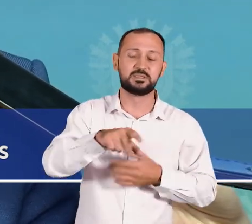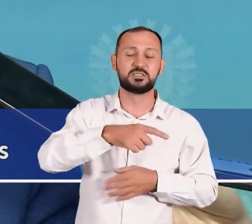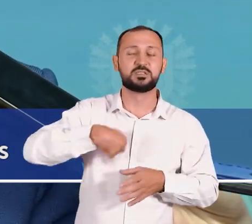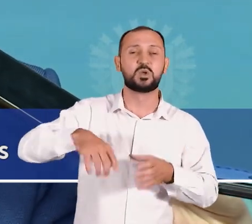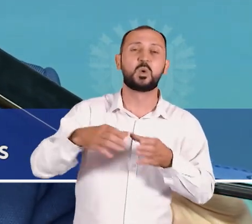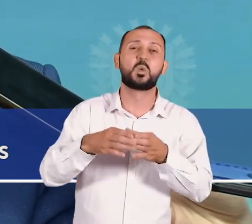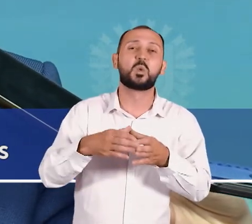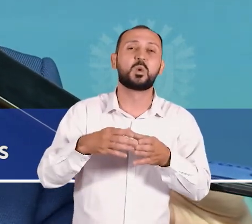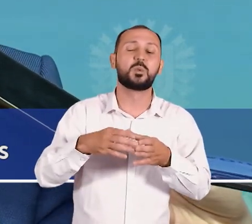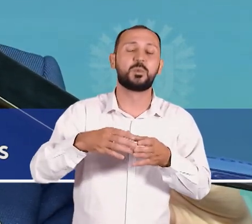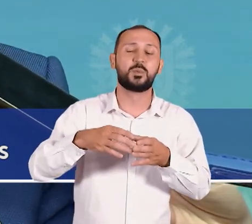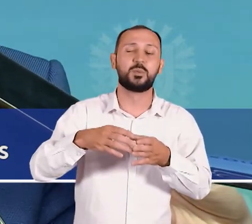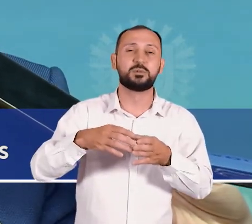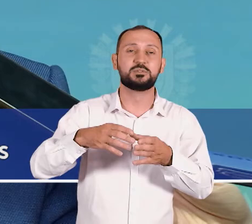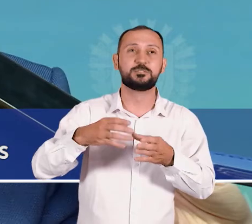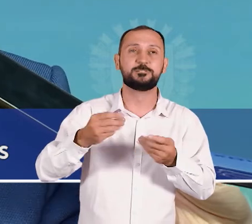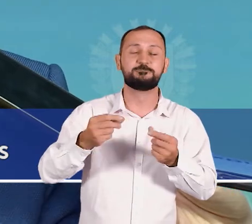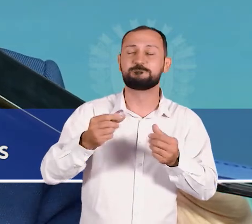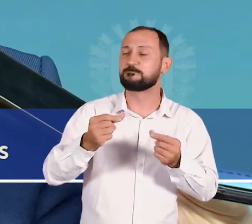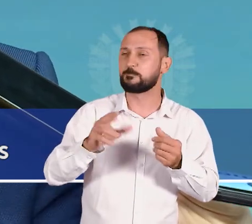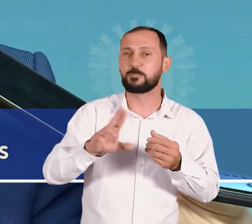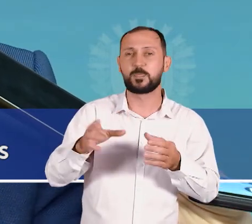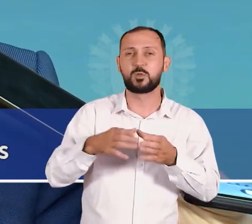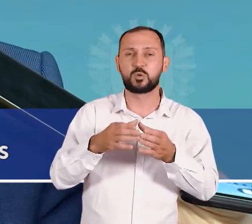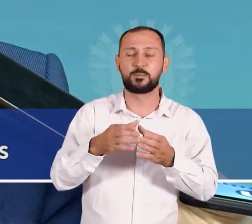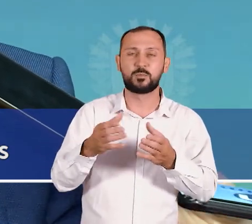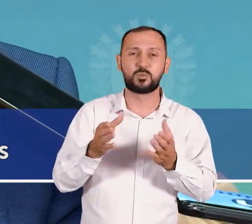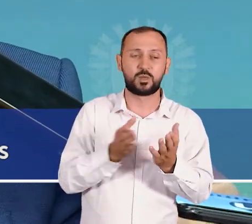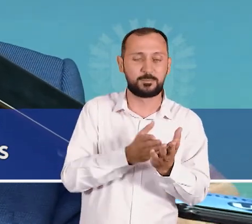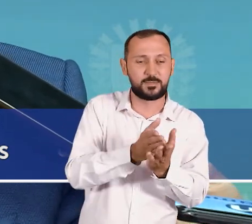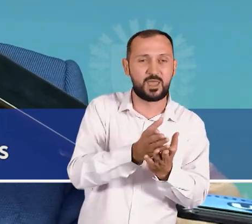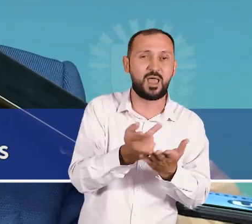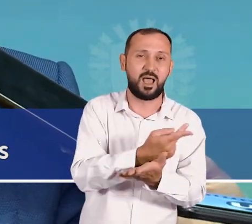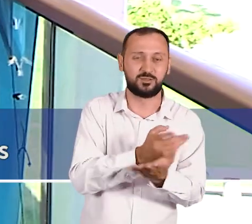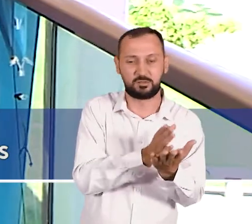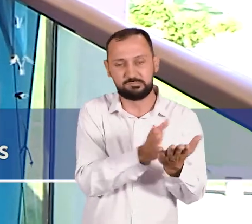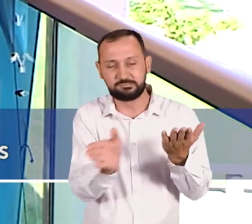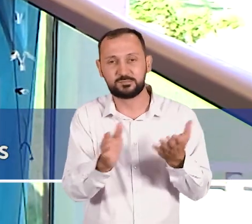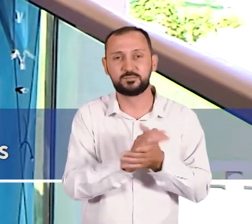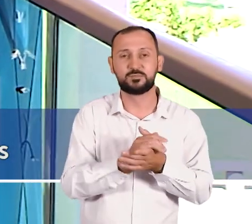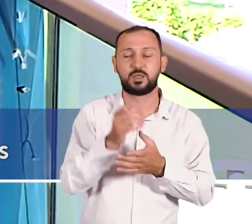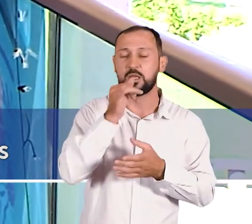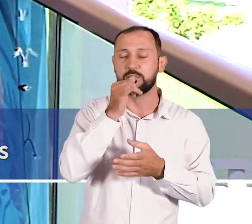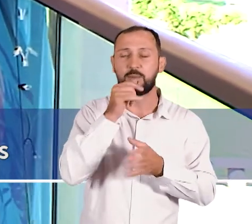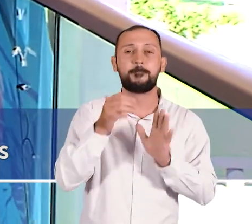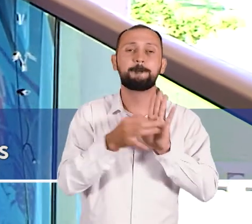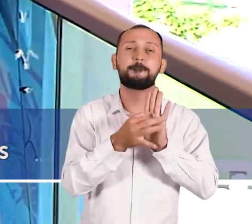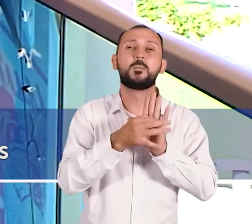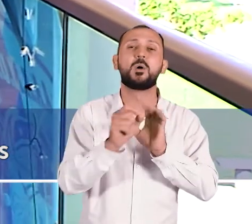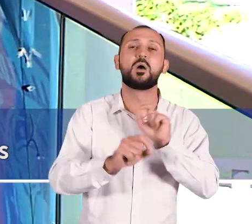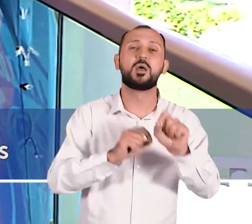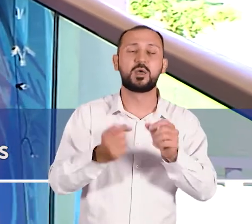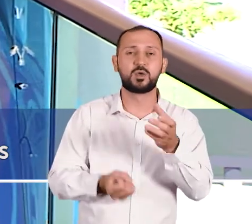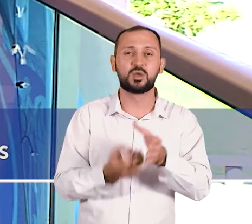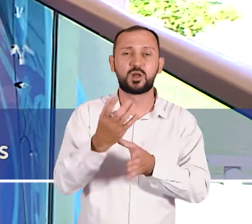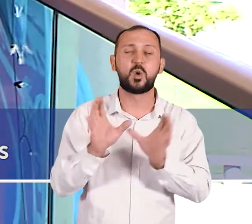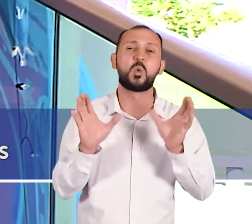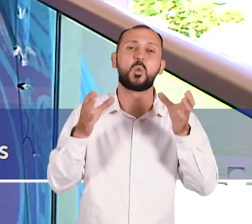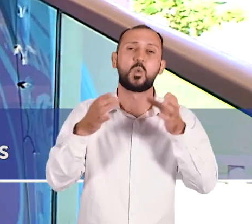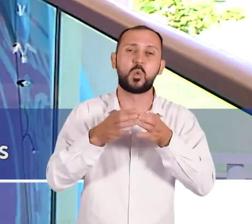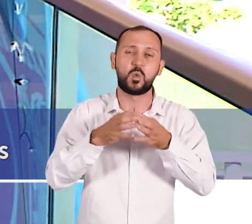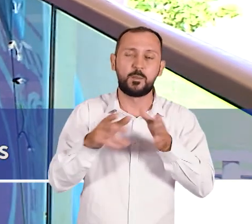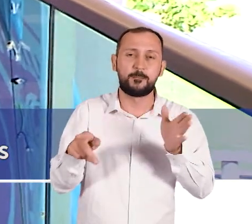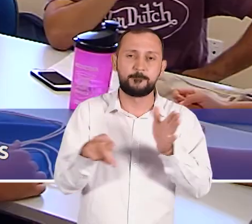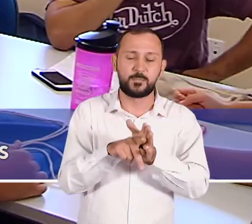dessas rodas que a gente ouve falar que são rodas desse caminho errado. Uma das medidas propostas no projeto é a criação